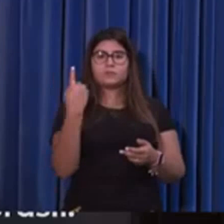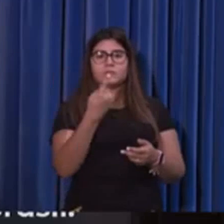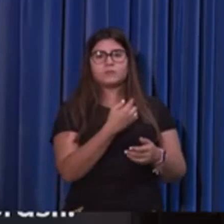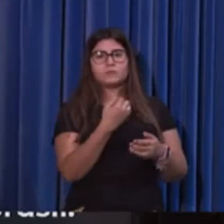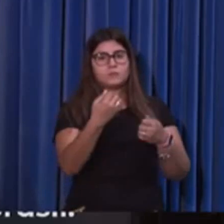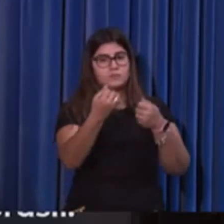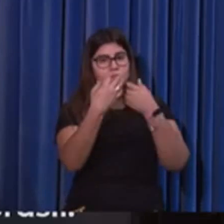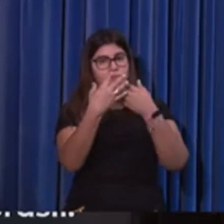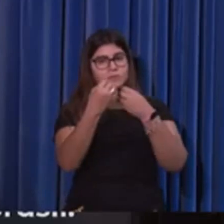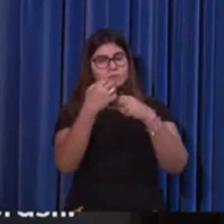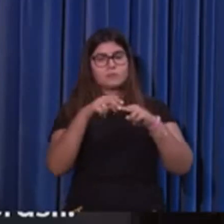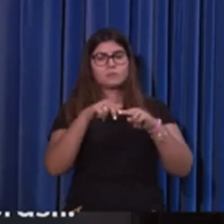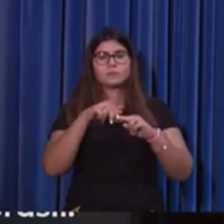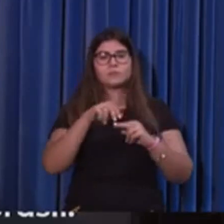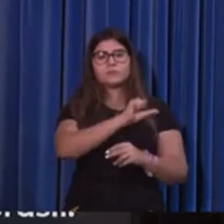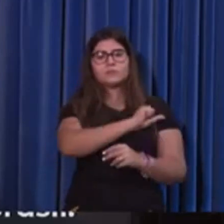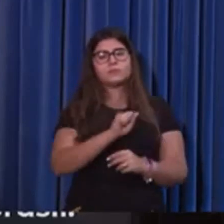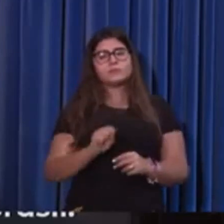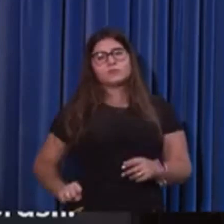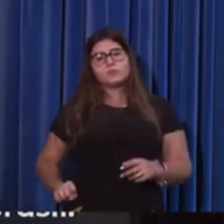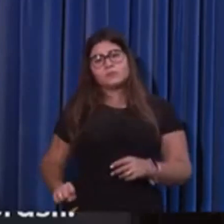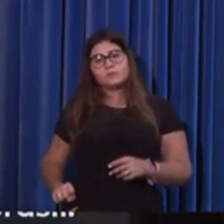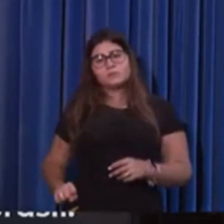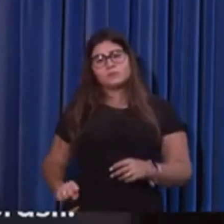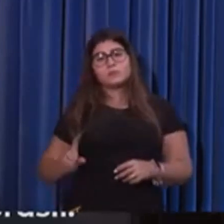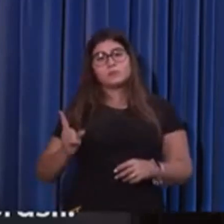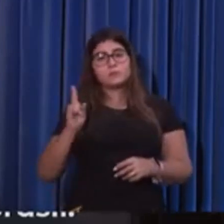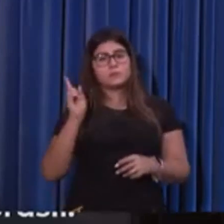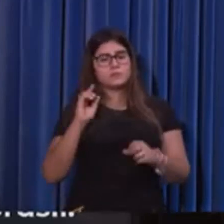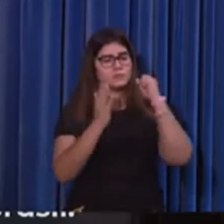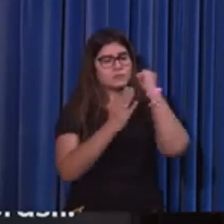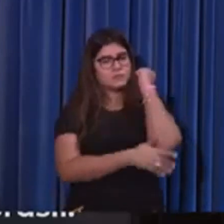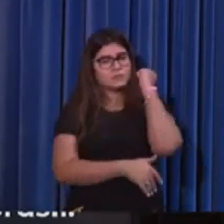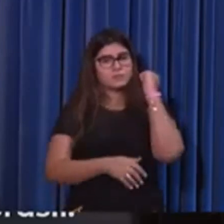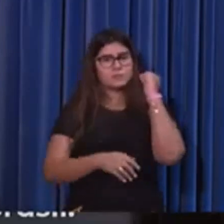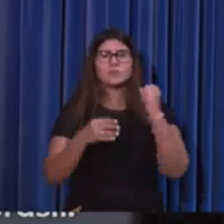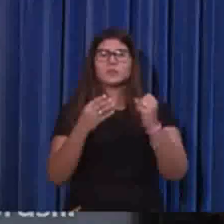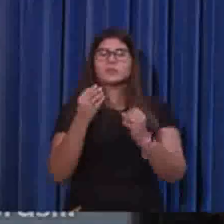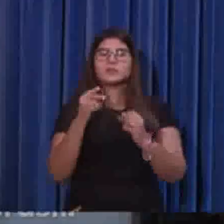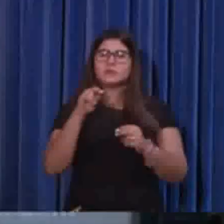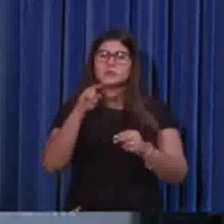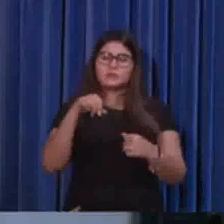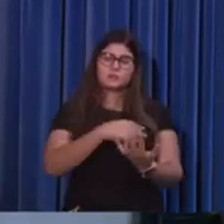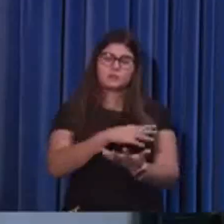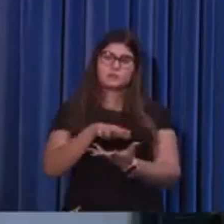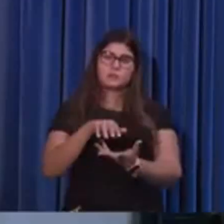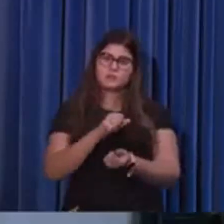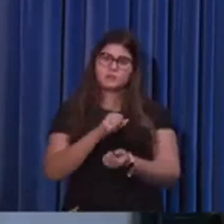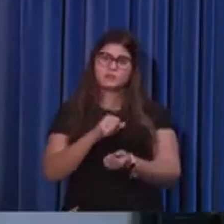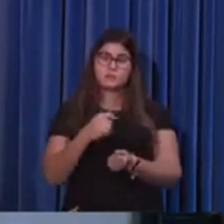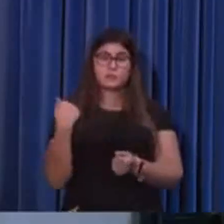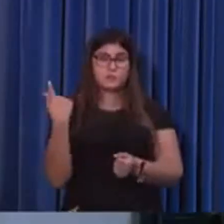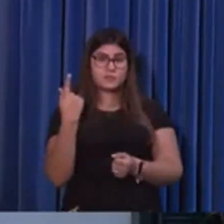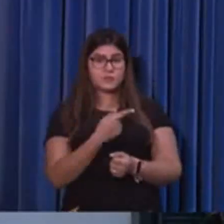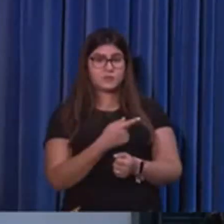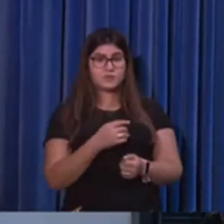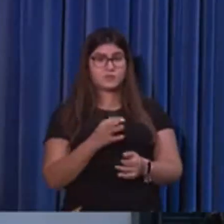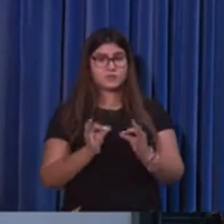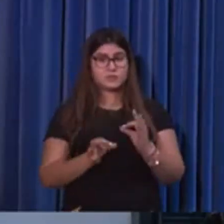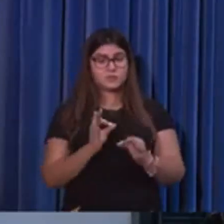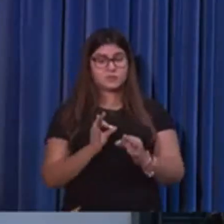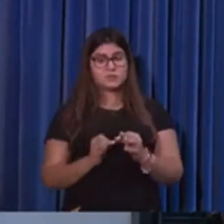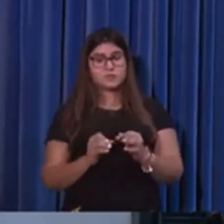para não sermos condenados com o mundo. Então, se eu e você estamos sendo julgados. Na verdade, Deus